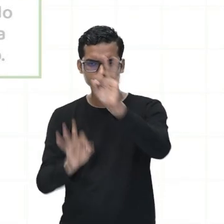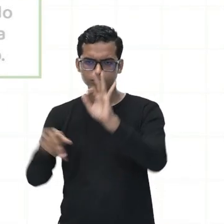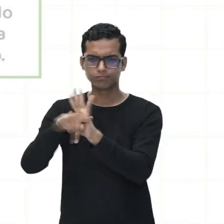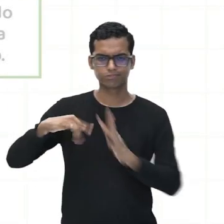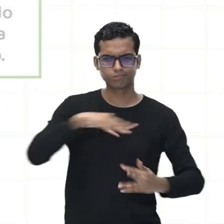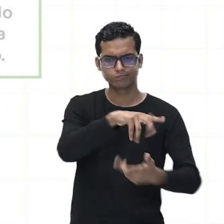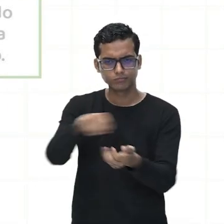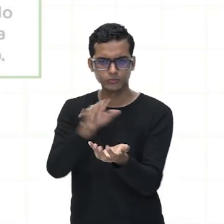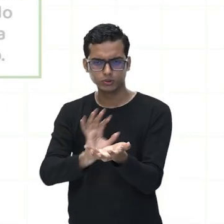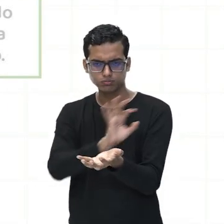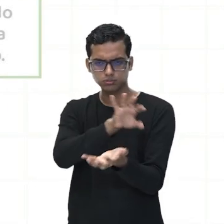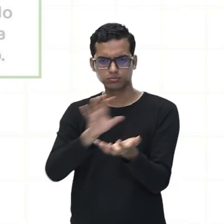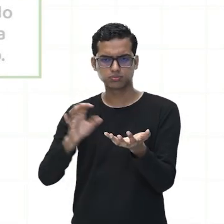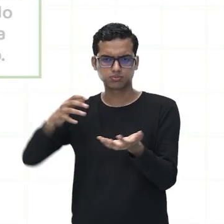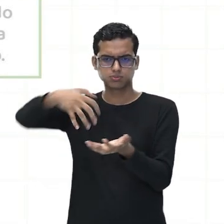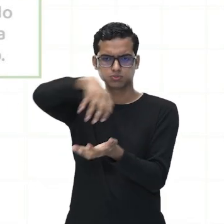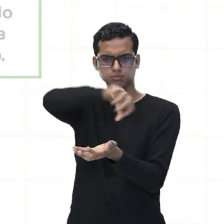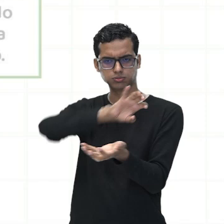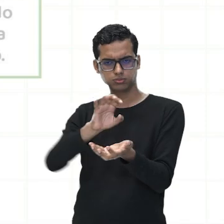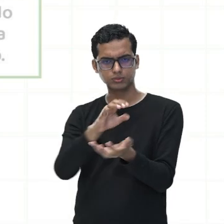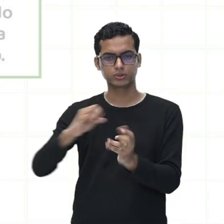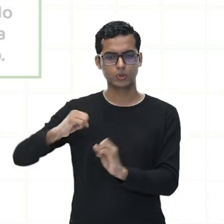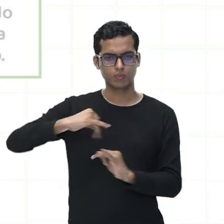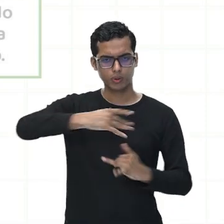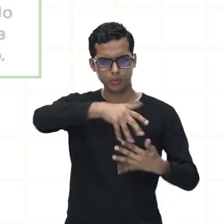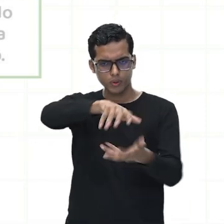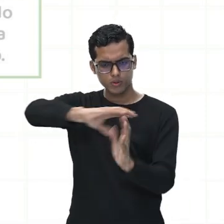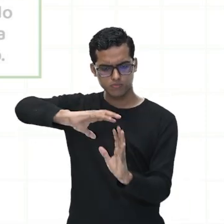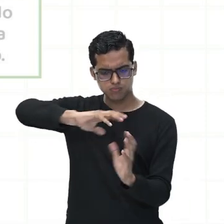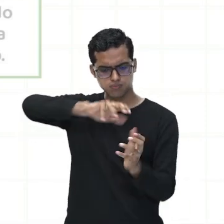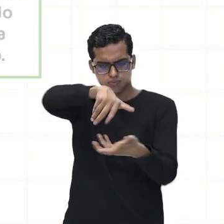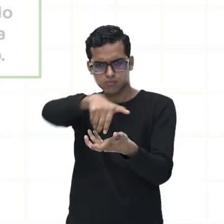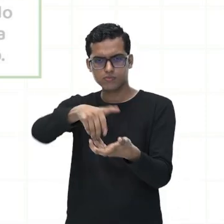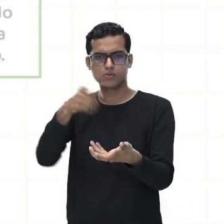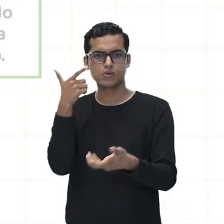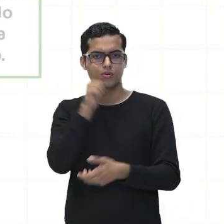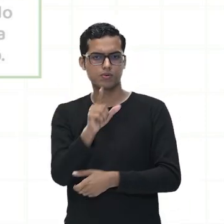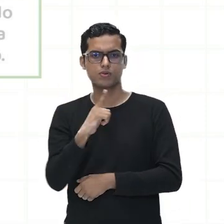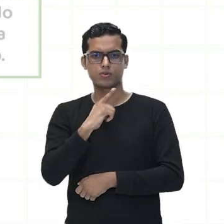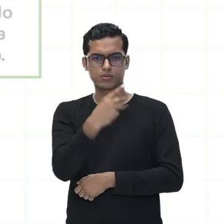planeta Terra, para dar uma volta completa, nós sabemos que é quanto?